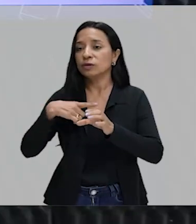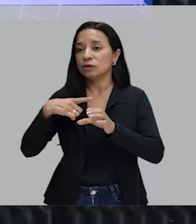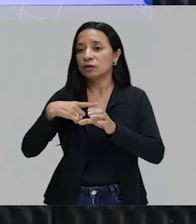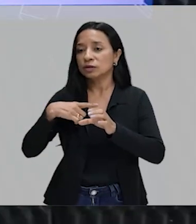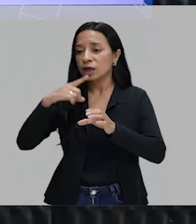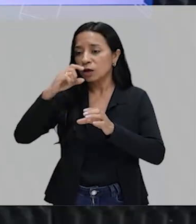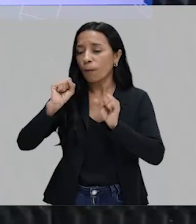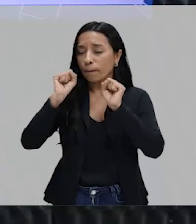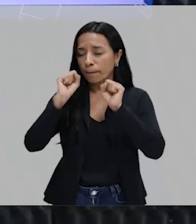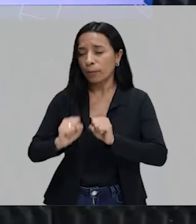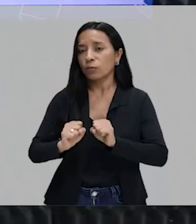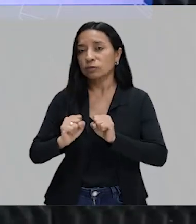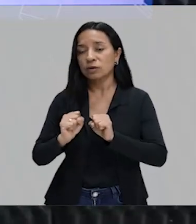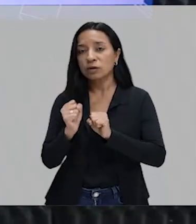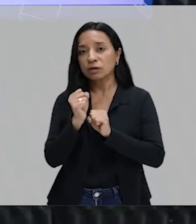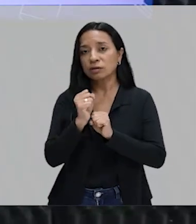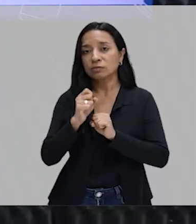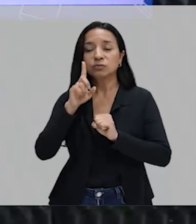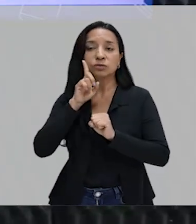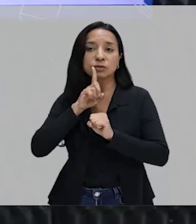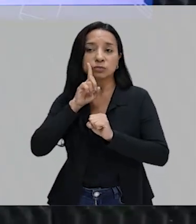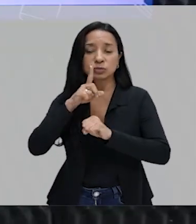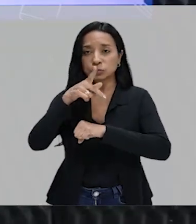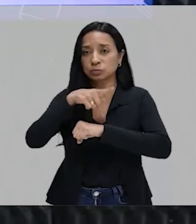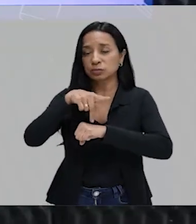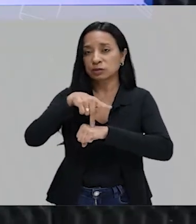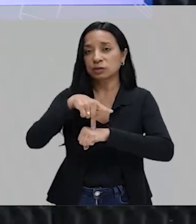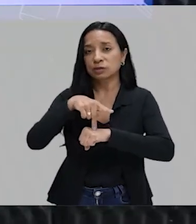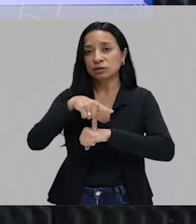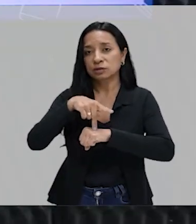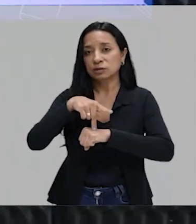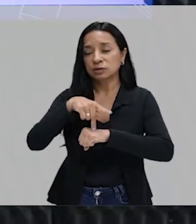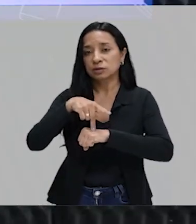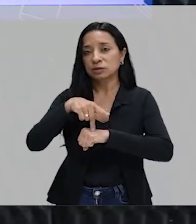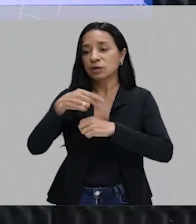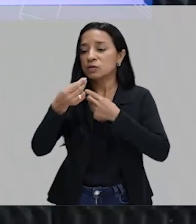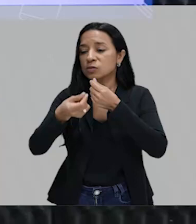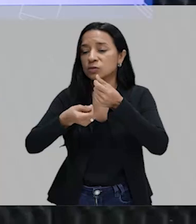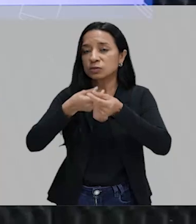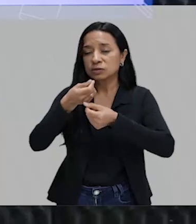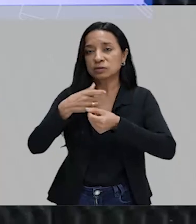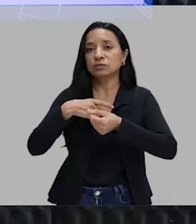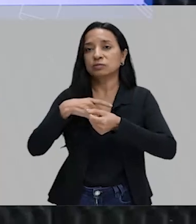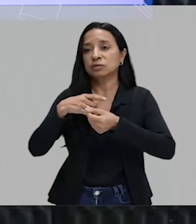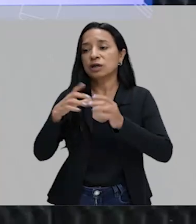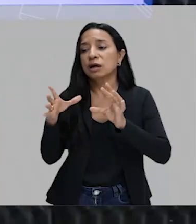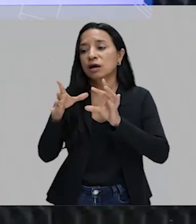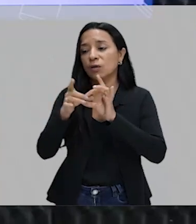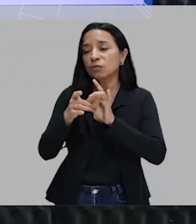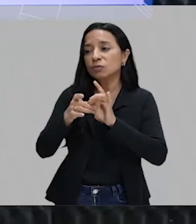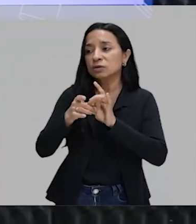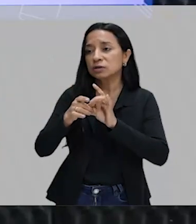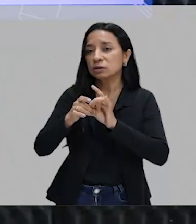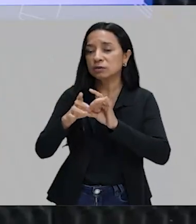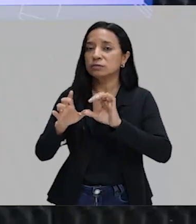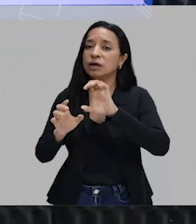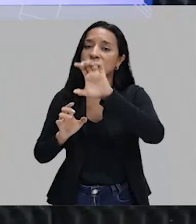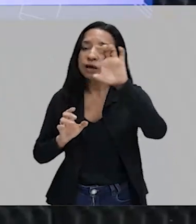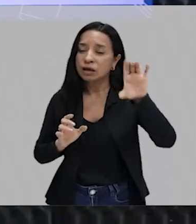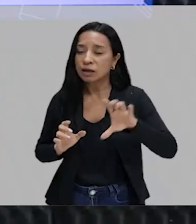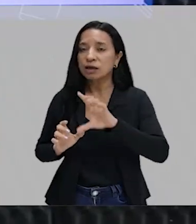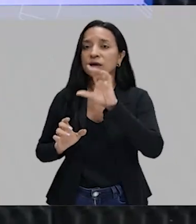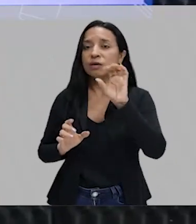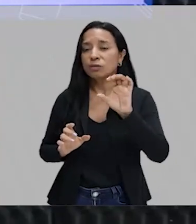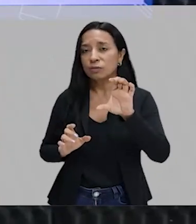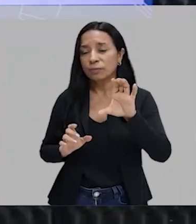em termos bélicos. Mas em termos econômicos, você tem a União Europeia, você tem a China, você tem o Japão, você tem os Estados